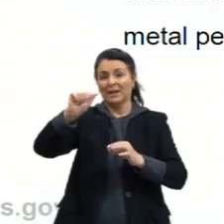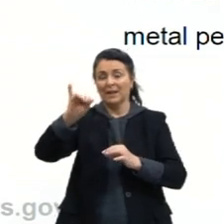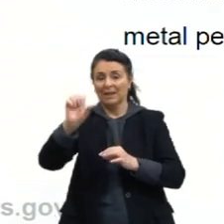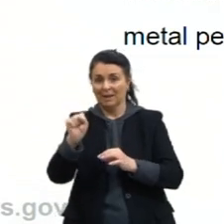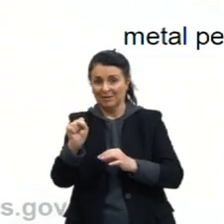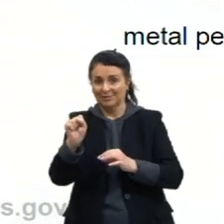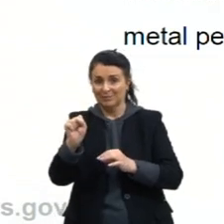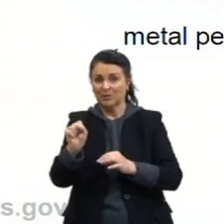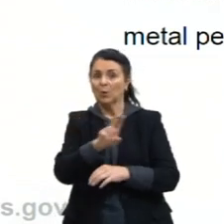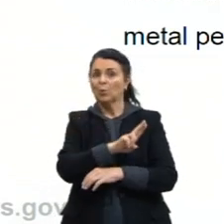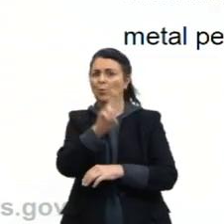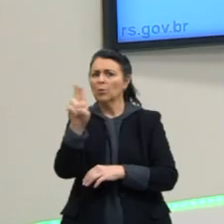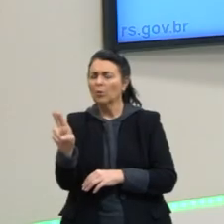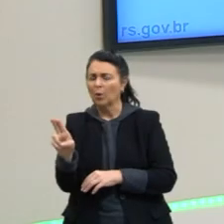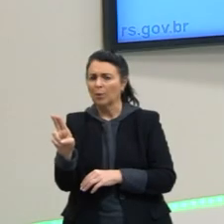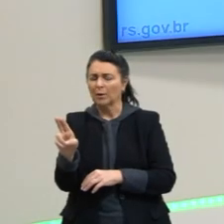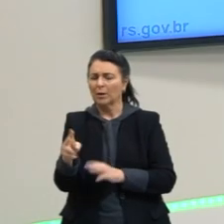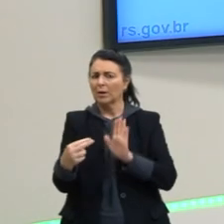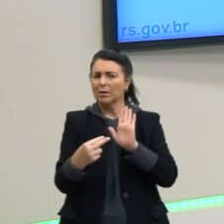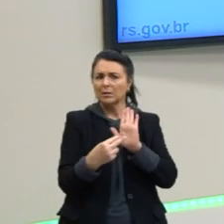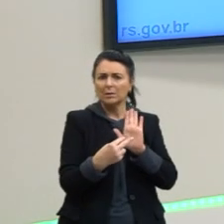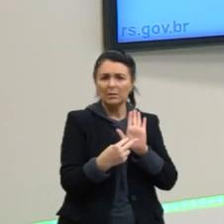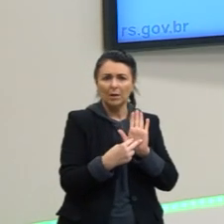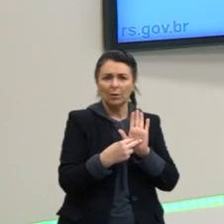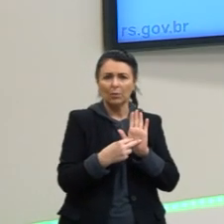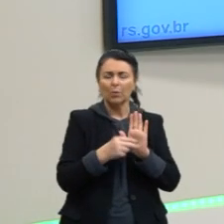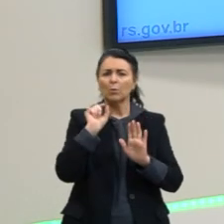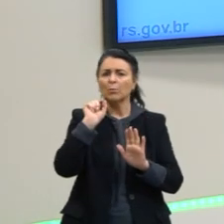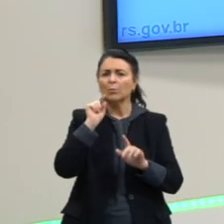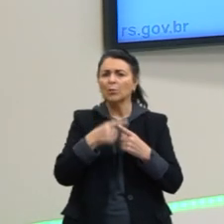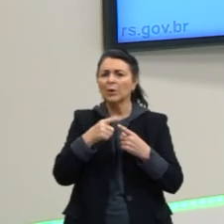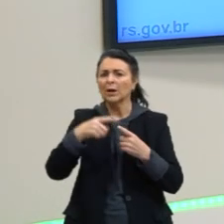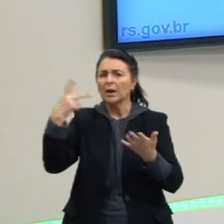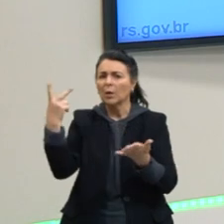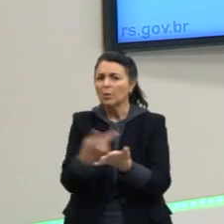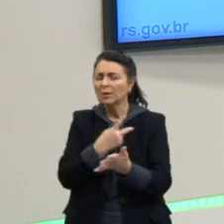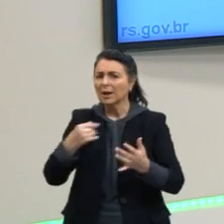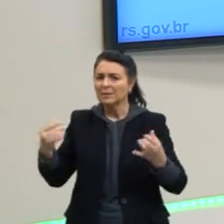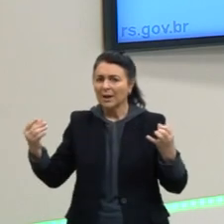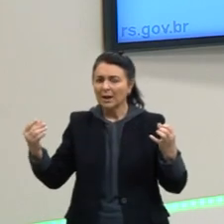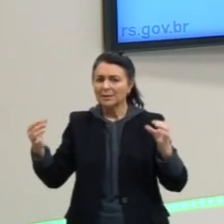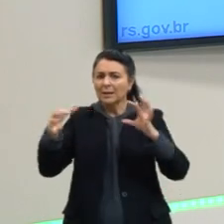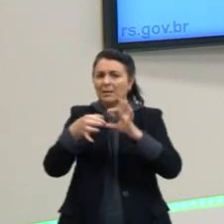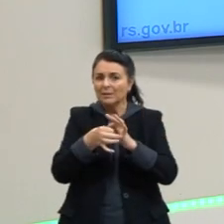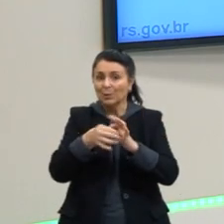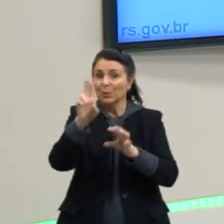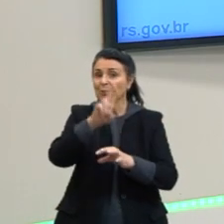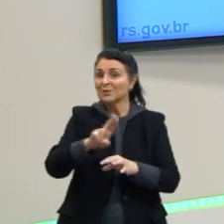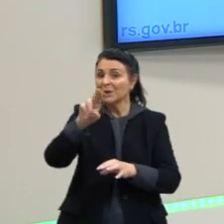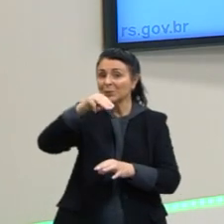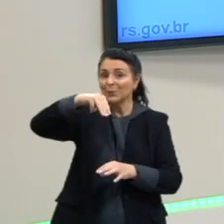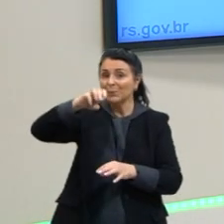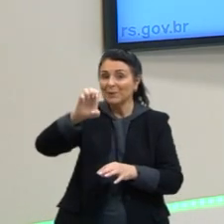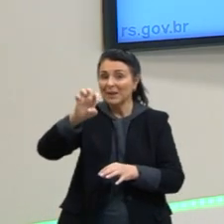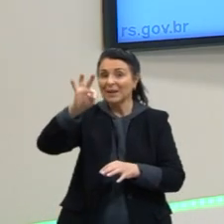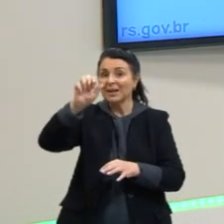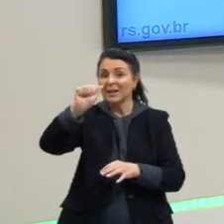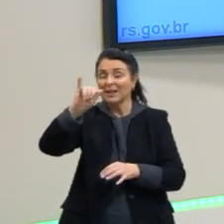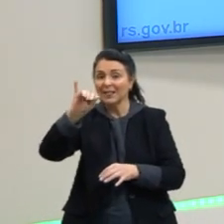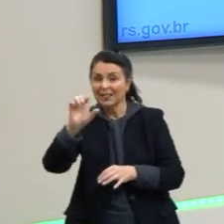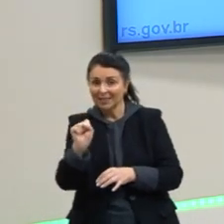já disse então já dá para tirar de letra aí com quem ocorre as suas ligações né eu ocorre entre os metais entre um metal mais